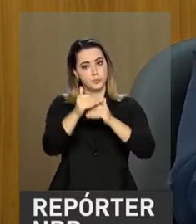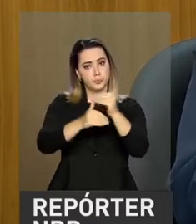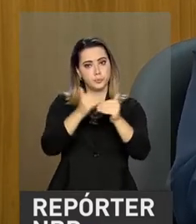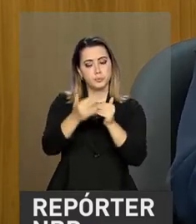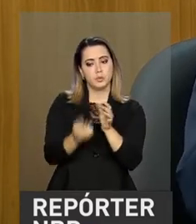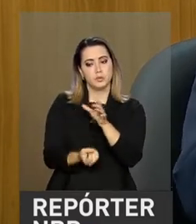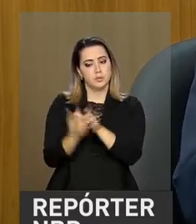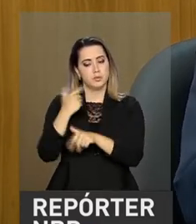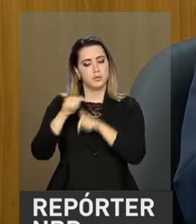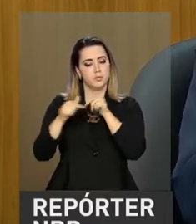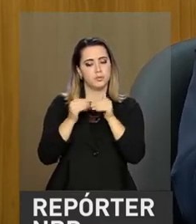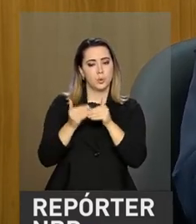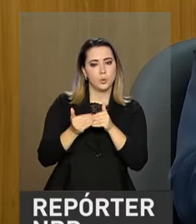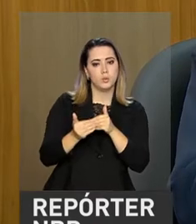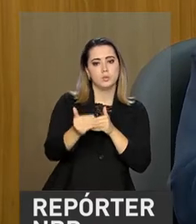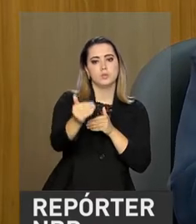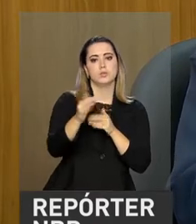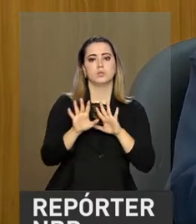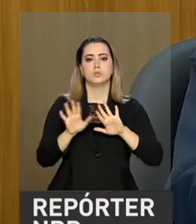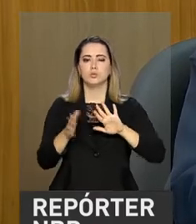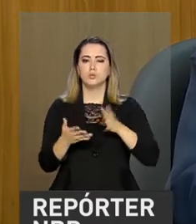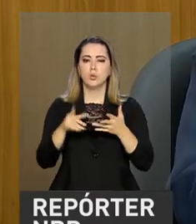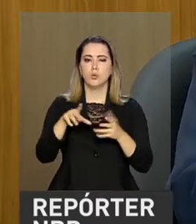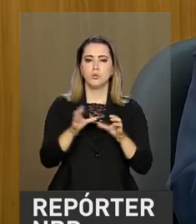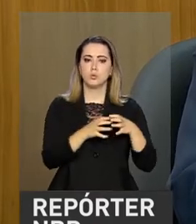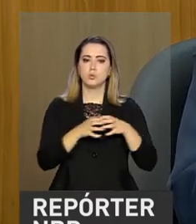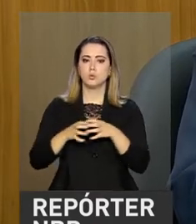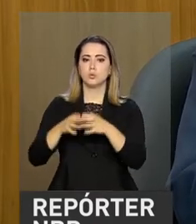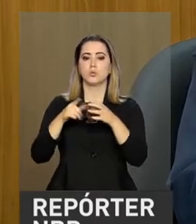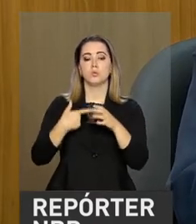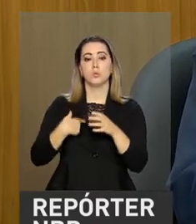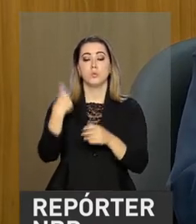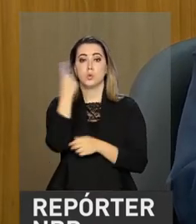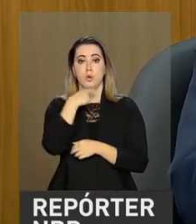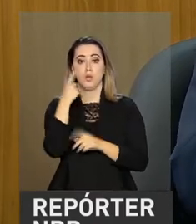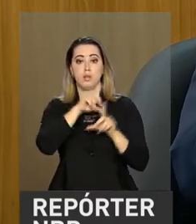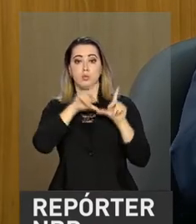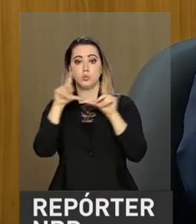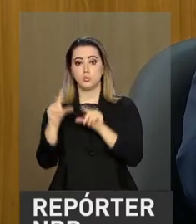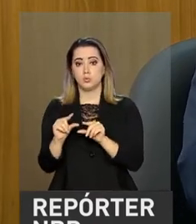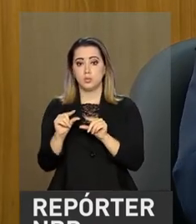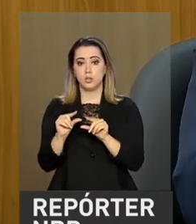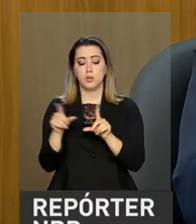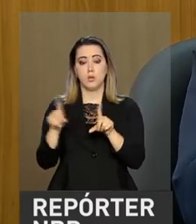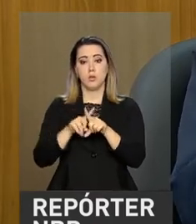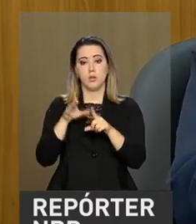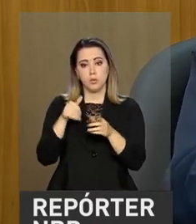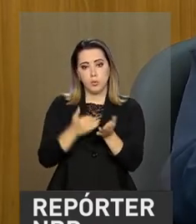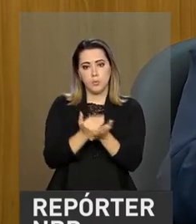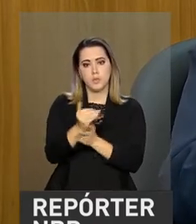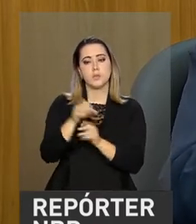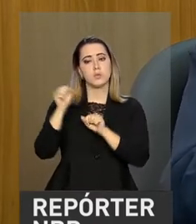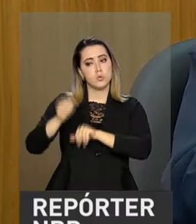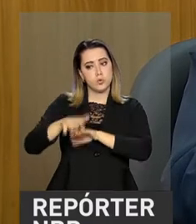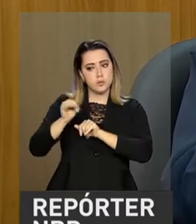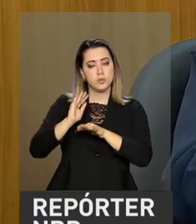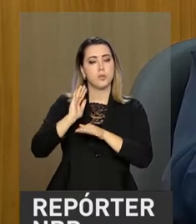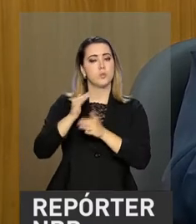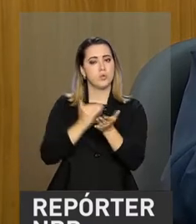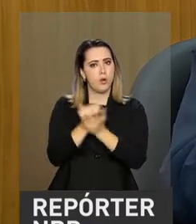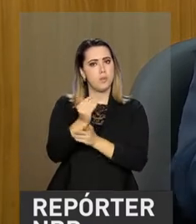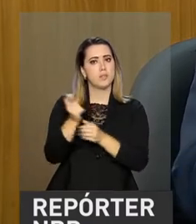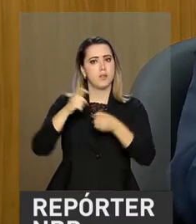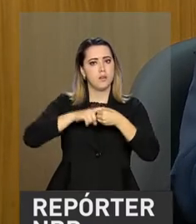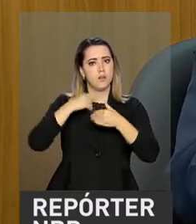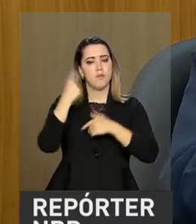crescimento de emprego continue. Alguns setores que estavam com jornada reduzida, no início de setembro já começaram a